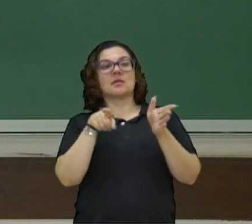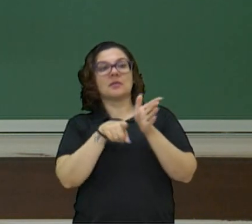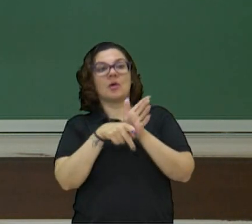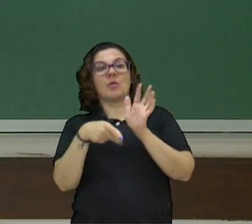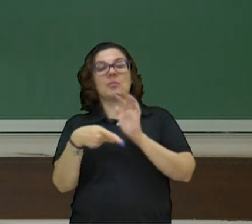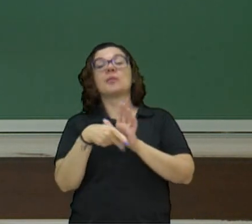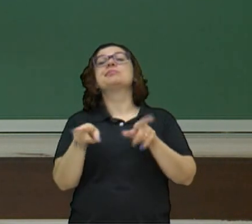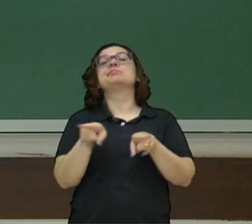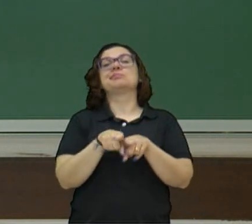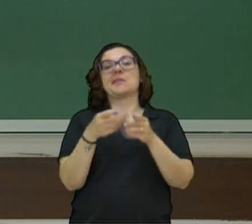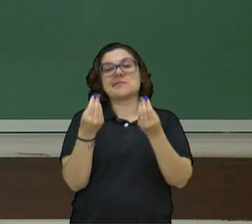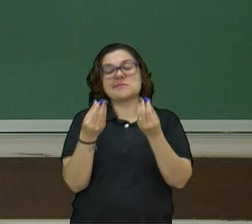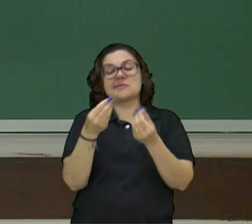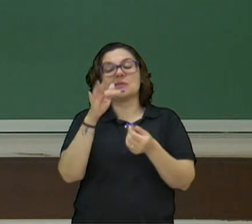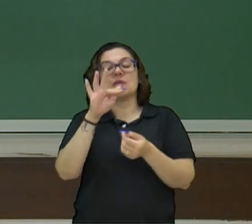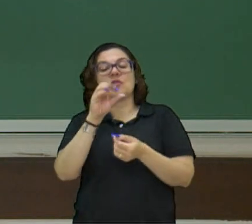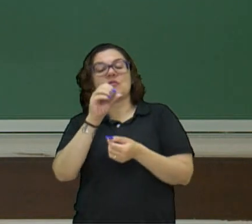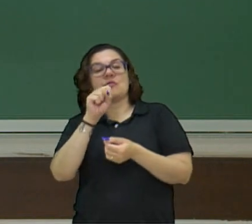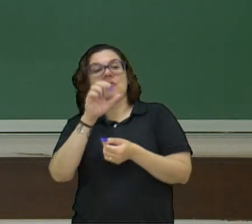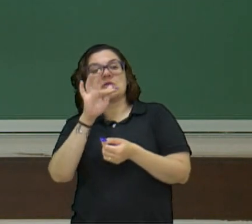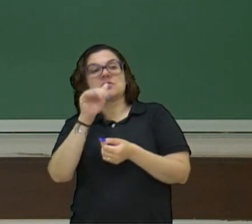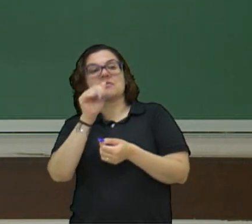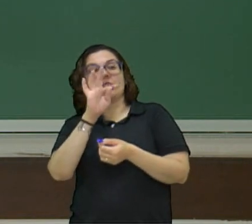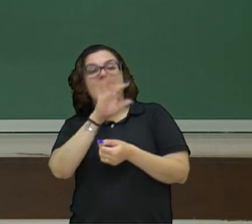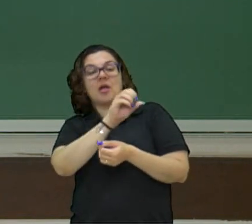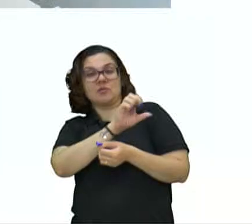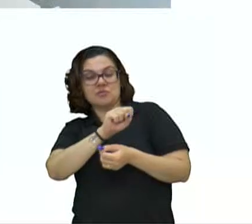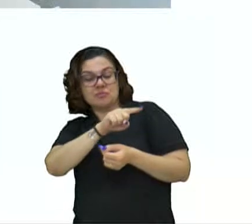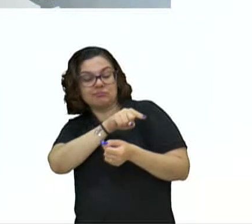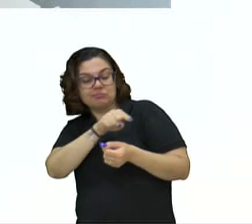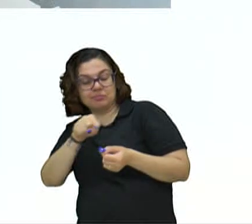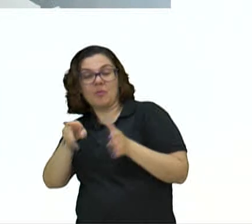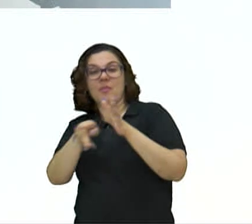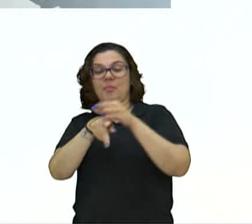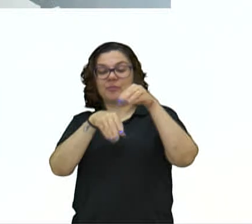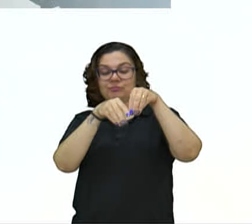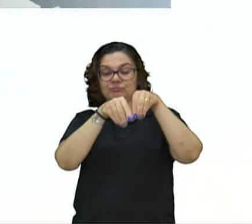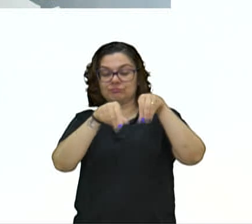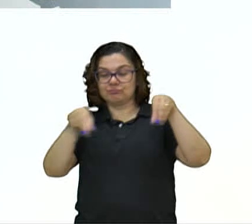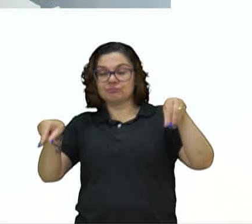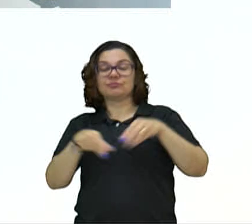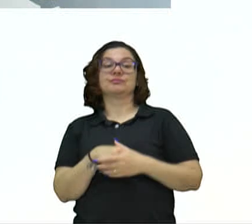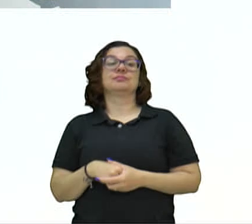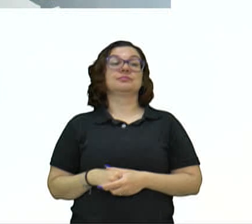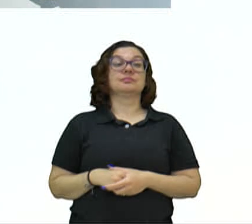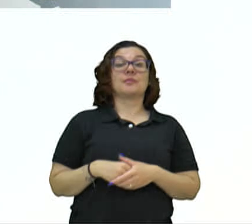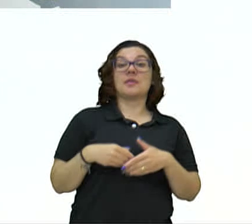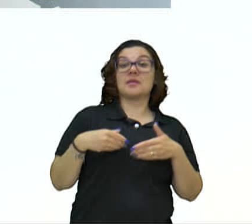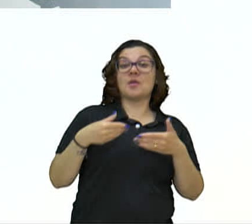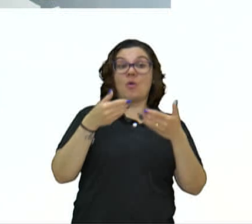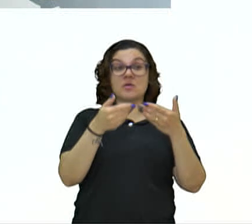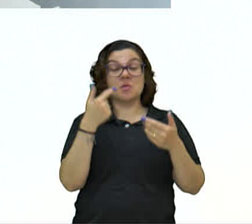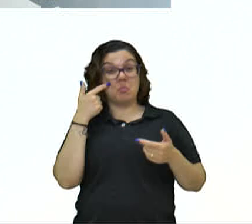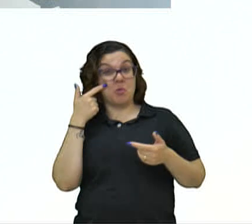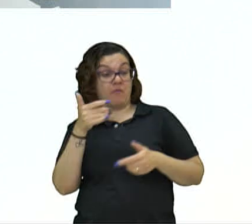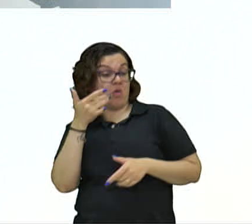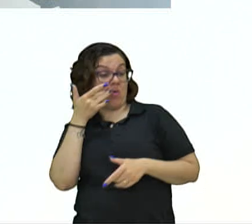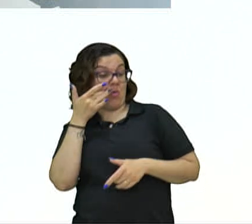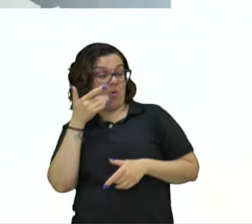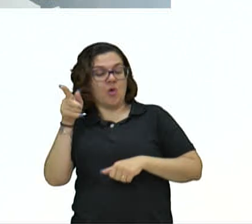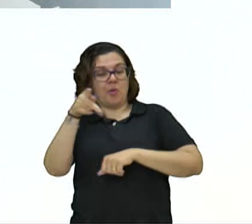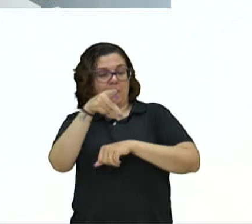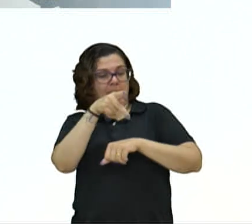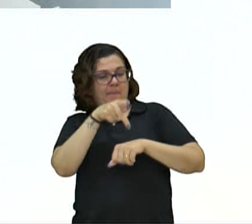demais minerais aqui nós e pontos perceber é pura né tu lembra o ouro apareceu em todos esses pequenos países aqui a